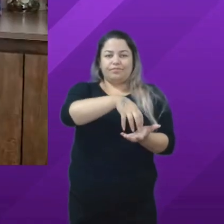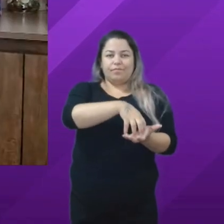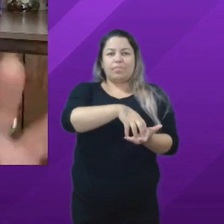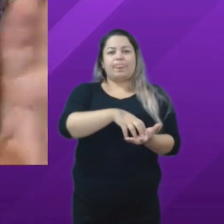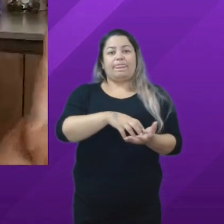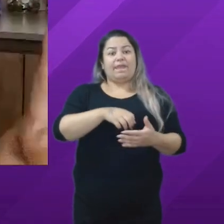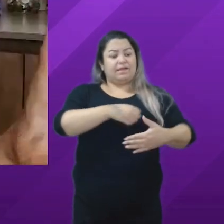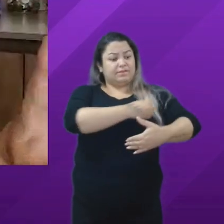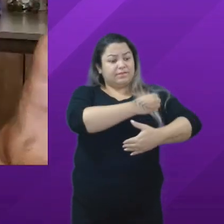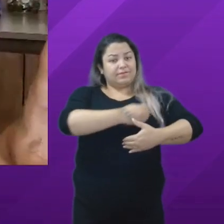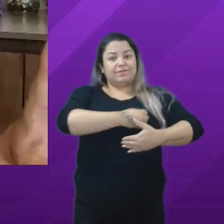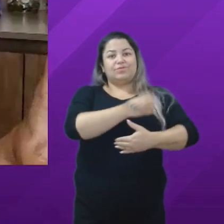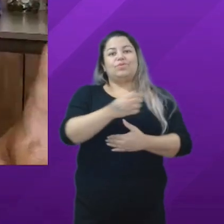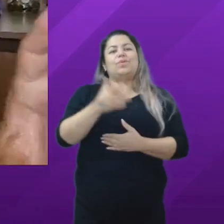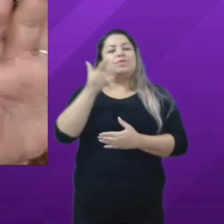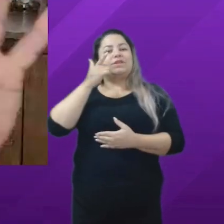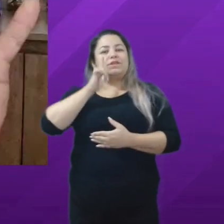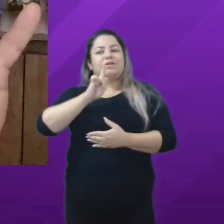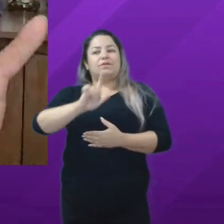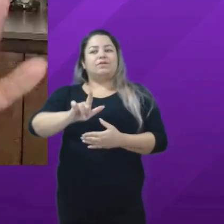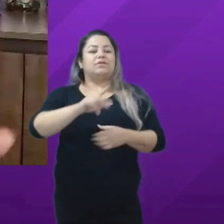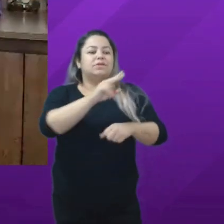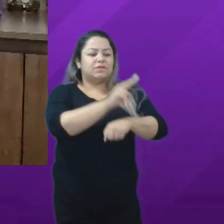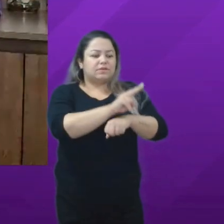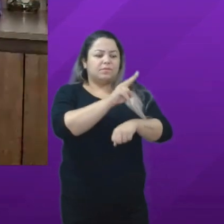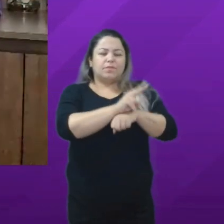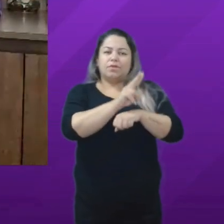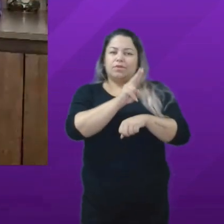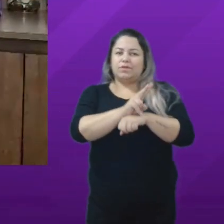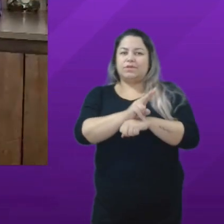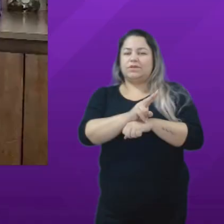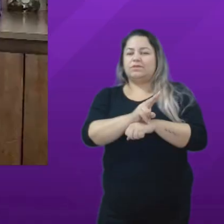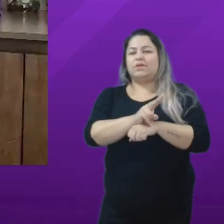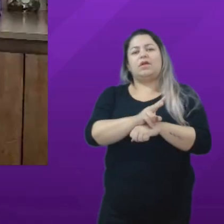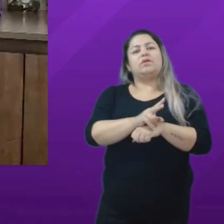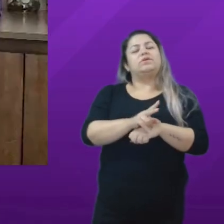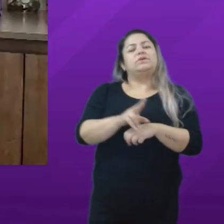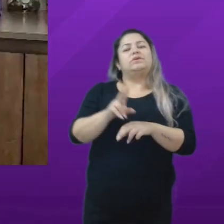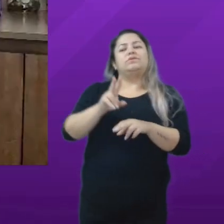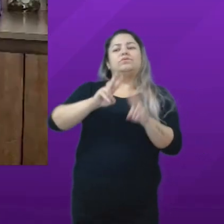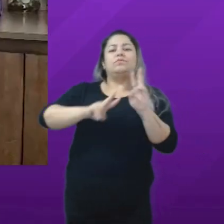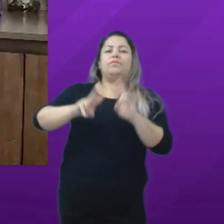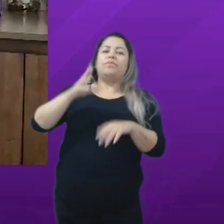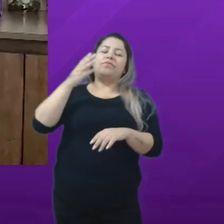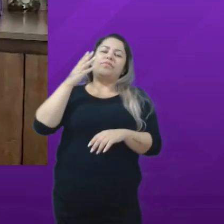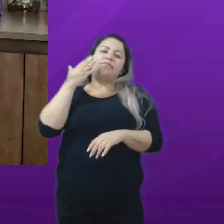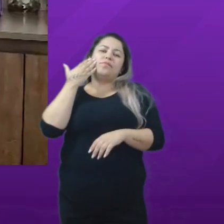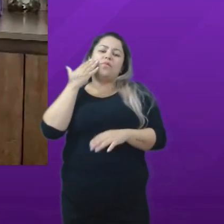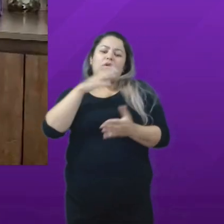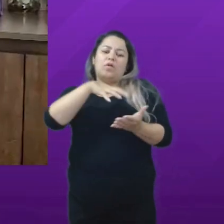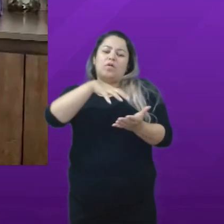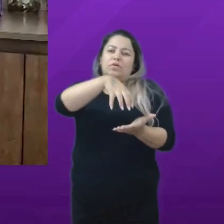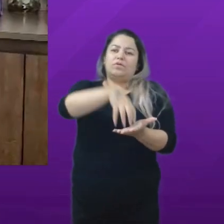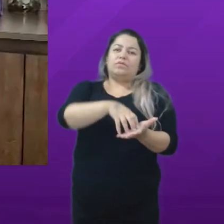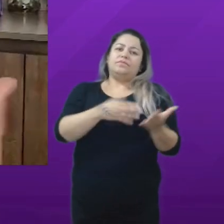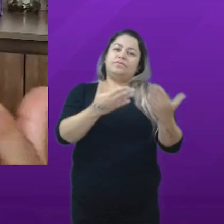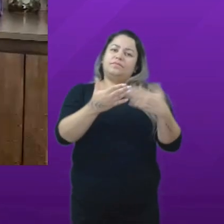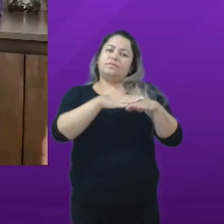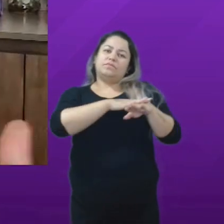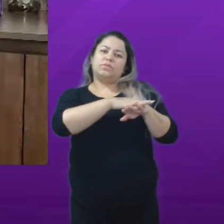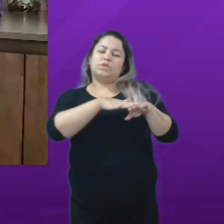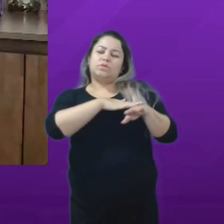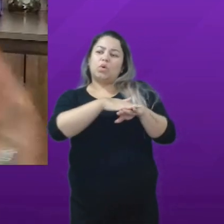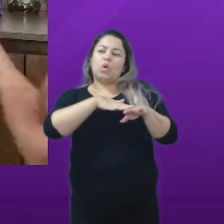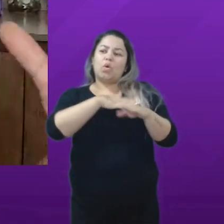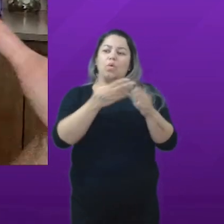gente consegue se proteger também de olhar para um território e falar, não, vamos conversar sobre ele,